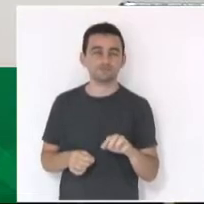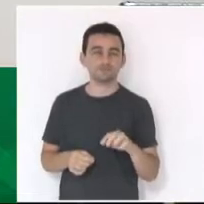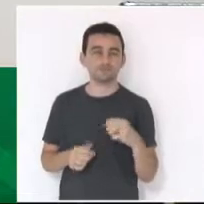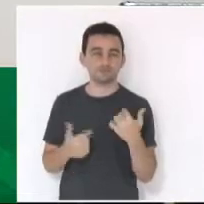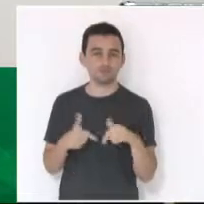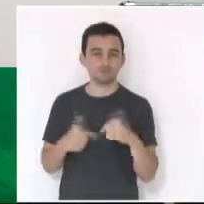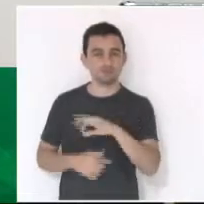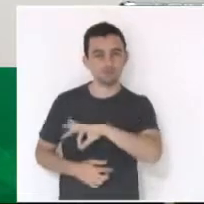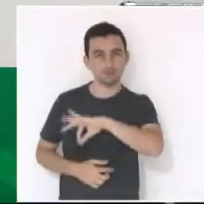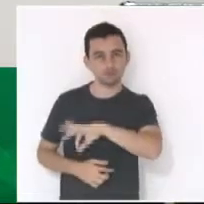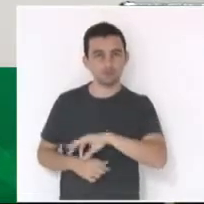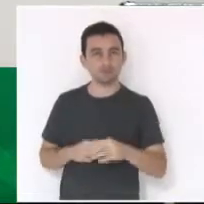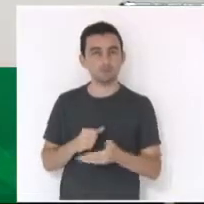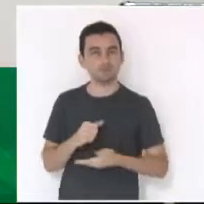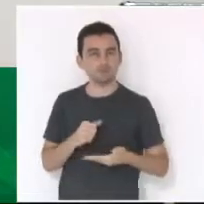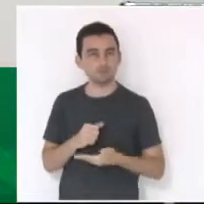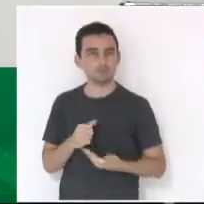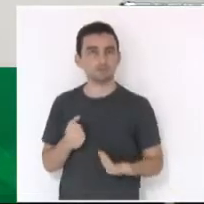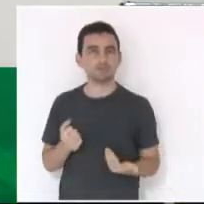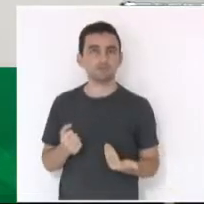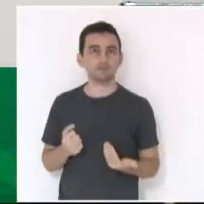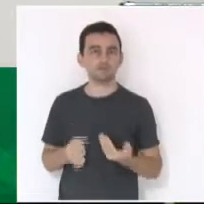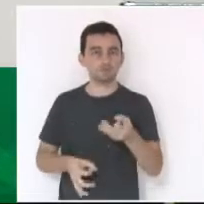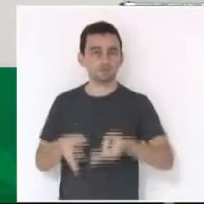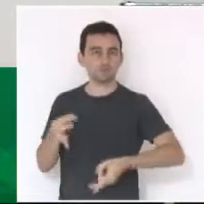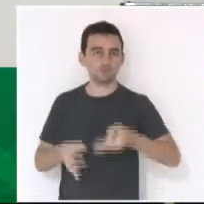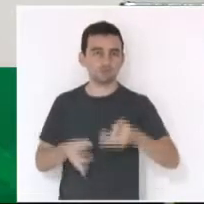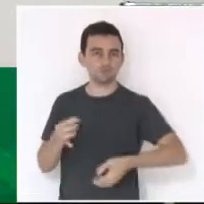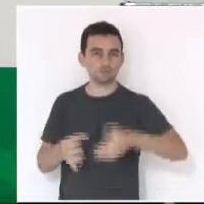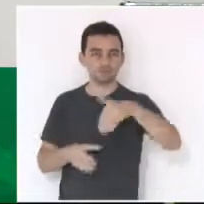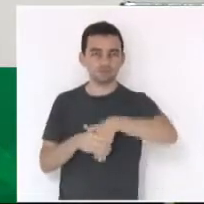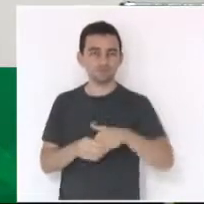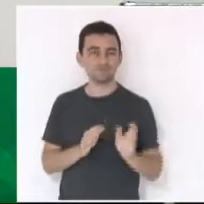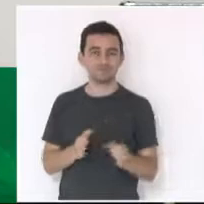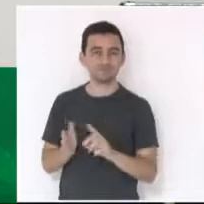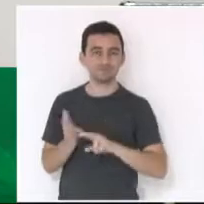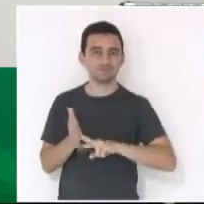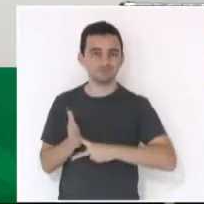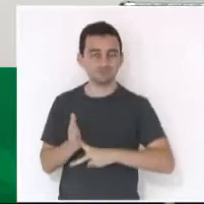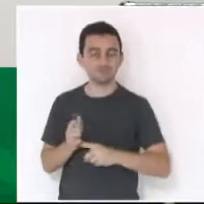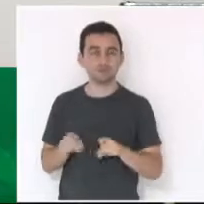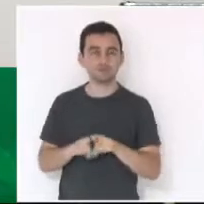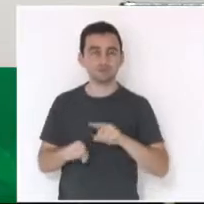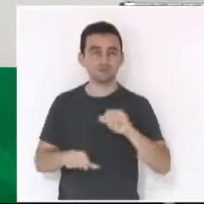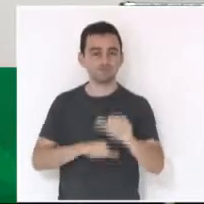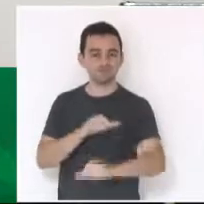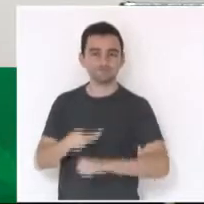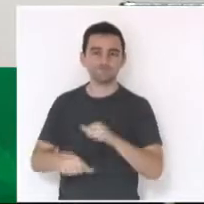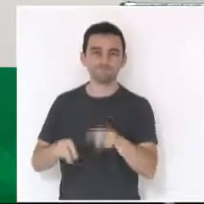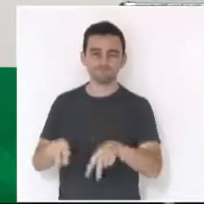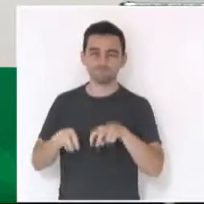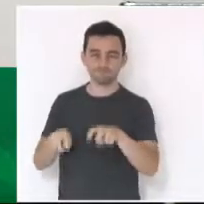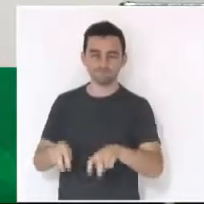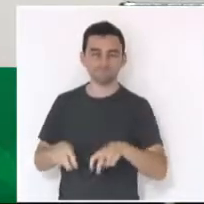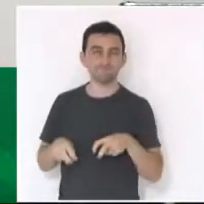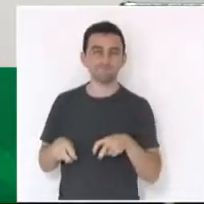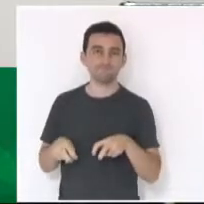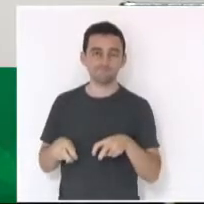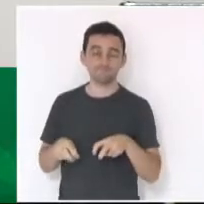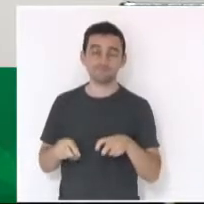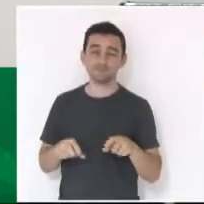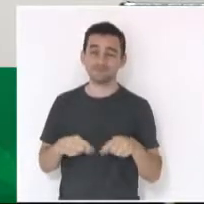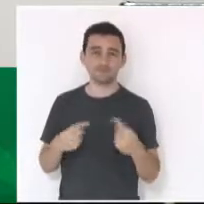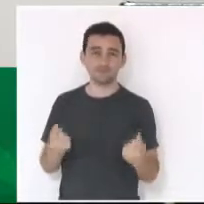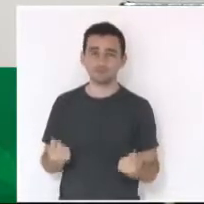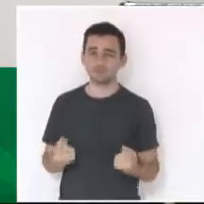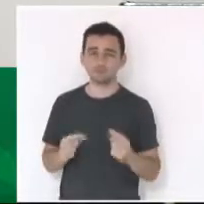da Justiça Eleitoral da organização sindical da reforma agrária enfim todo